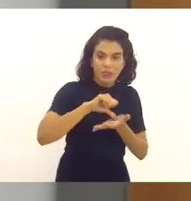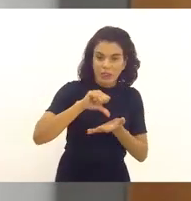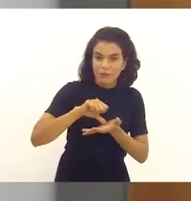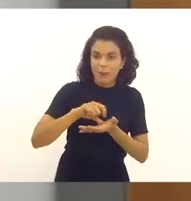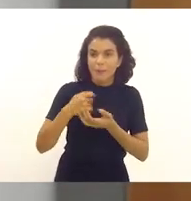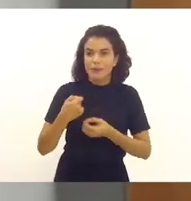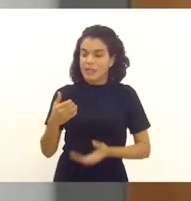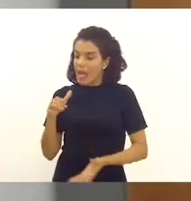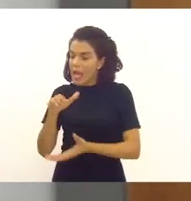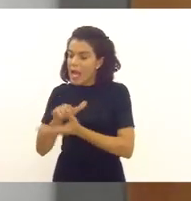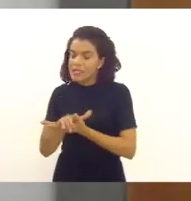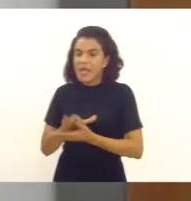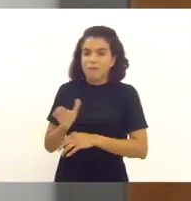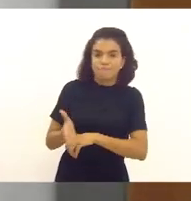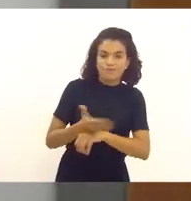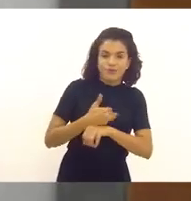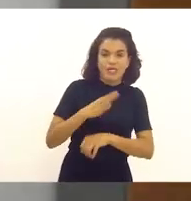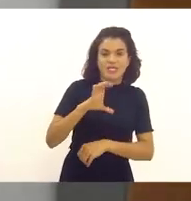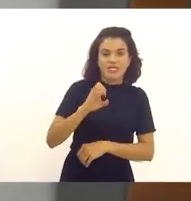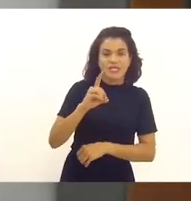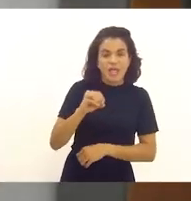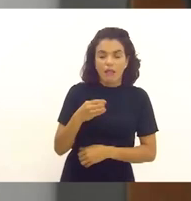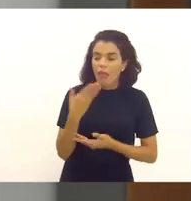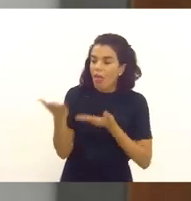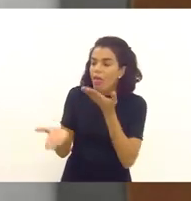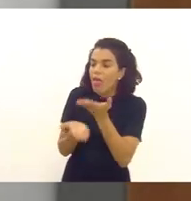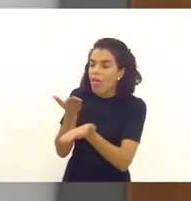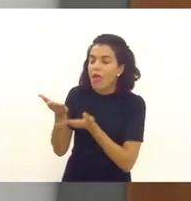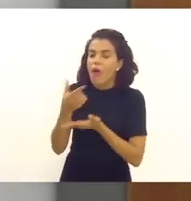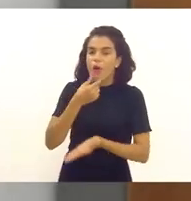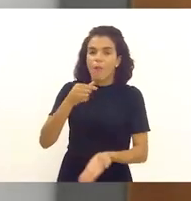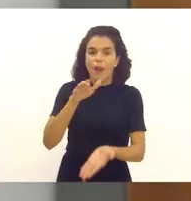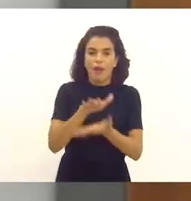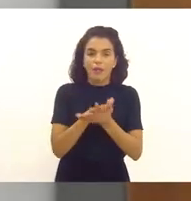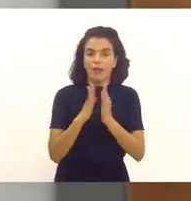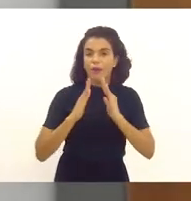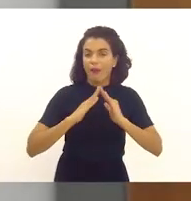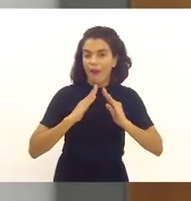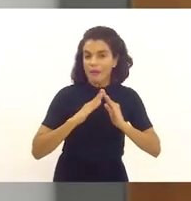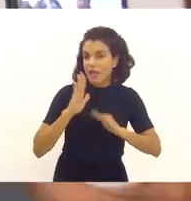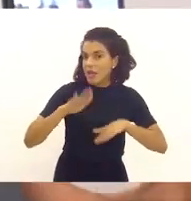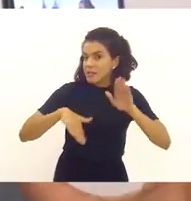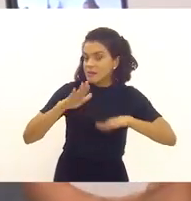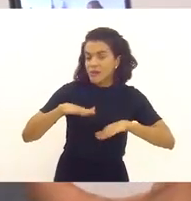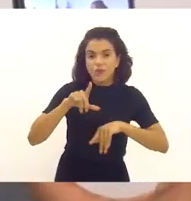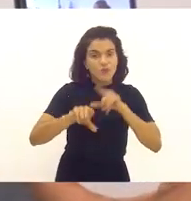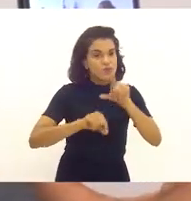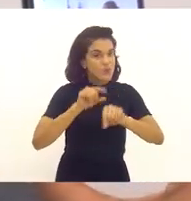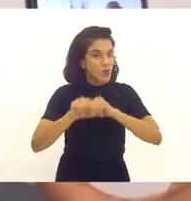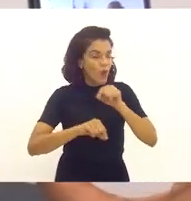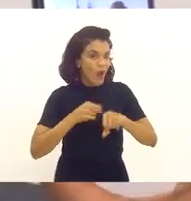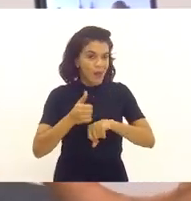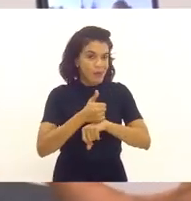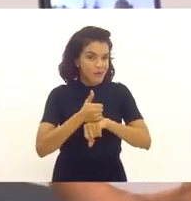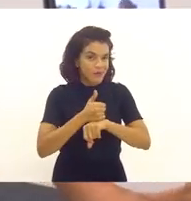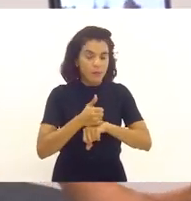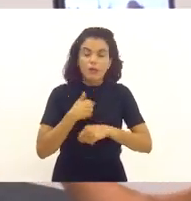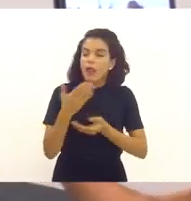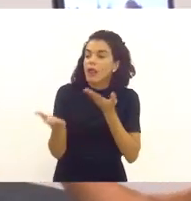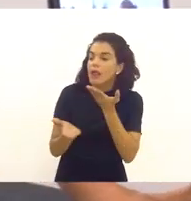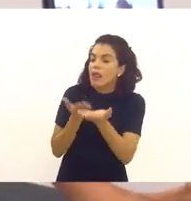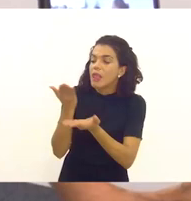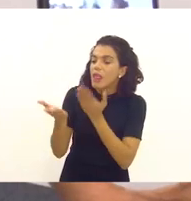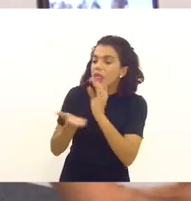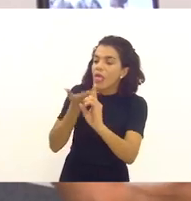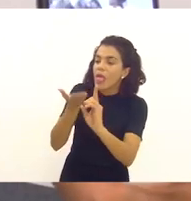que estar casar cedo tem que servir ao marido tem que estar dentro de casa muita das vezes ela nem escolhe profissão e ela tem que estar ali a serviço